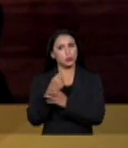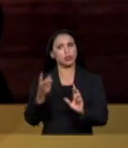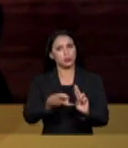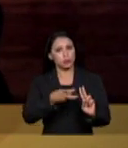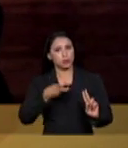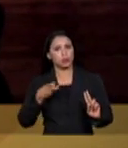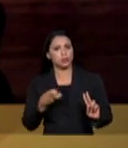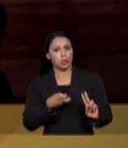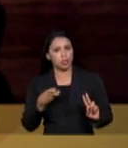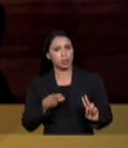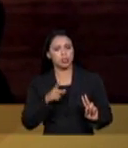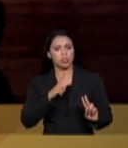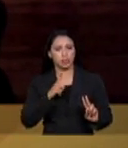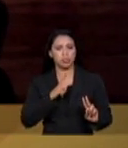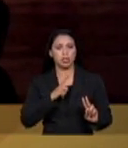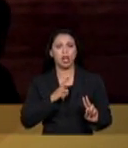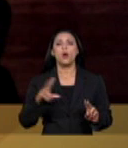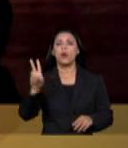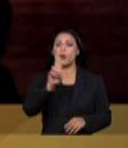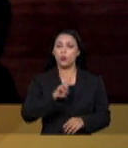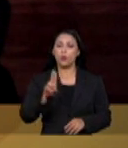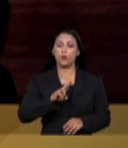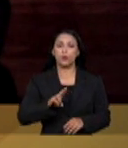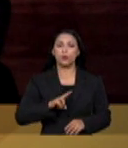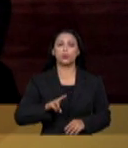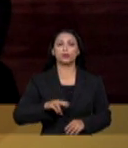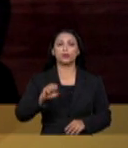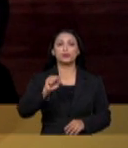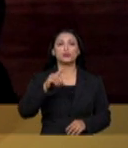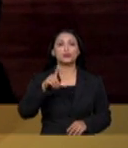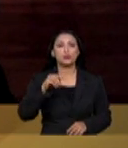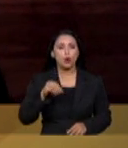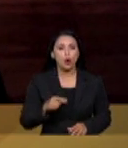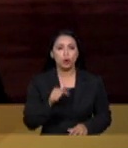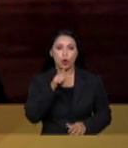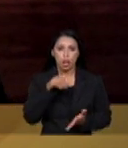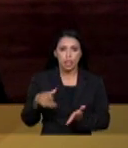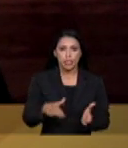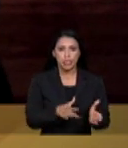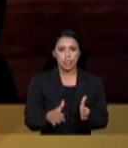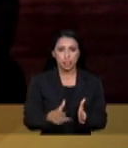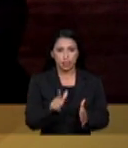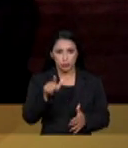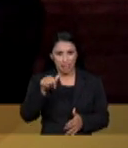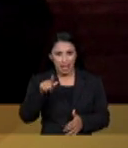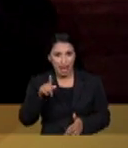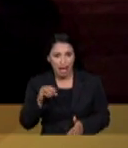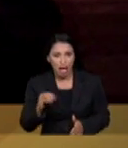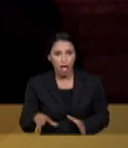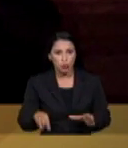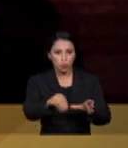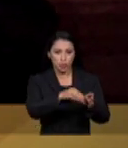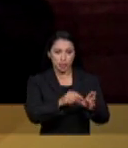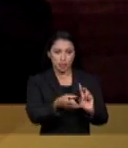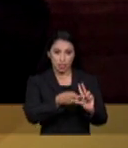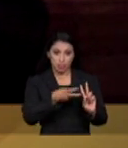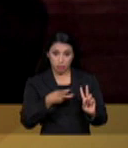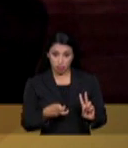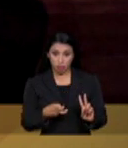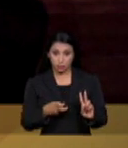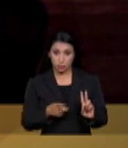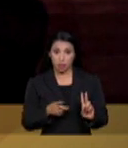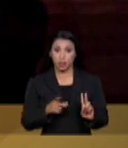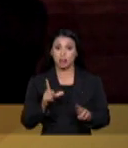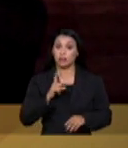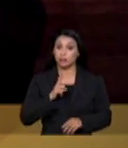uso do solo Milagres existentes na Terra indígena isso de